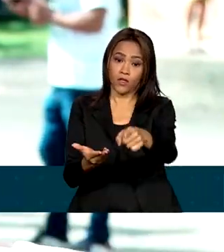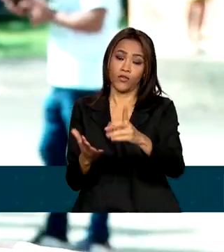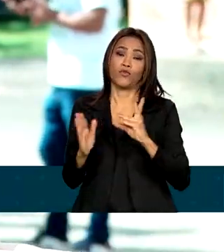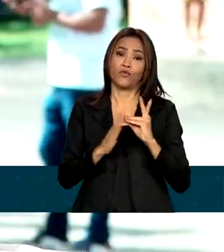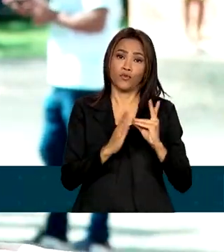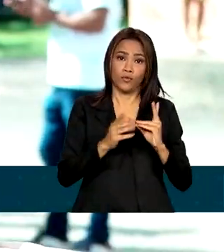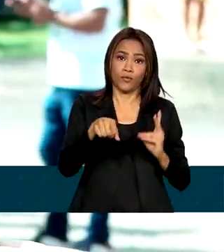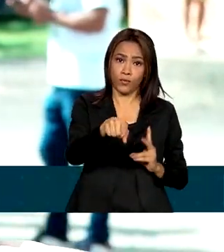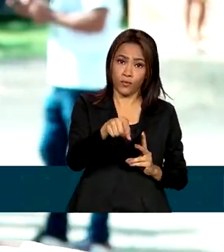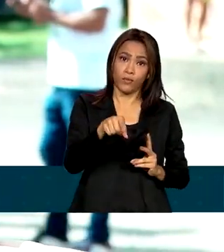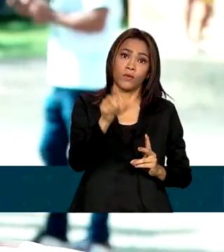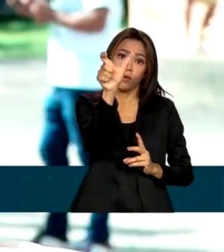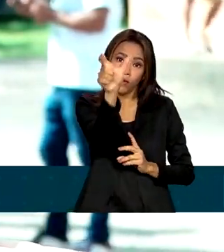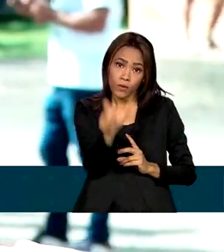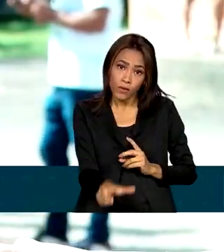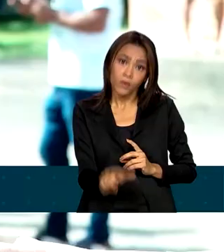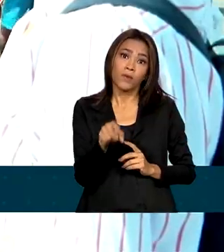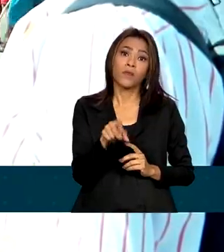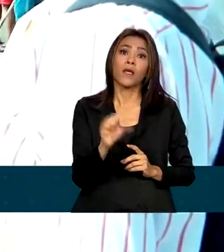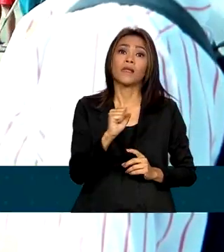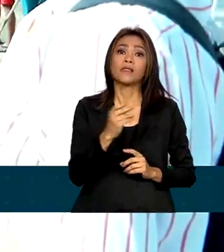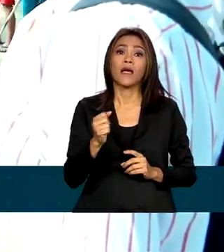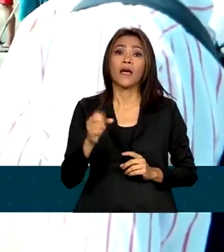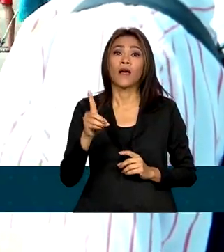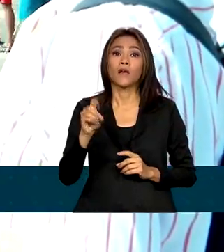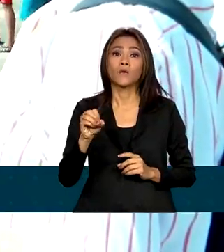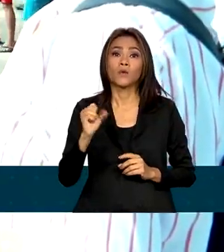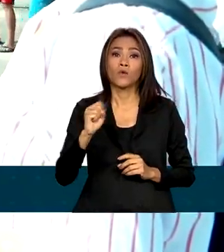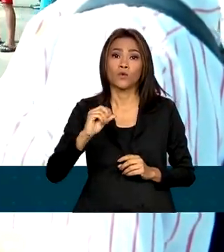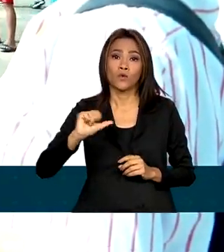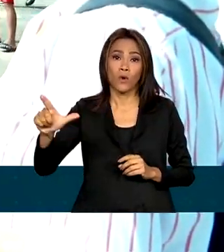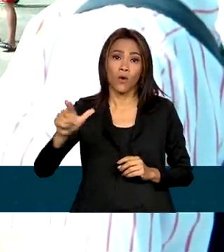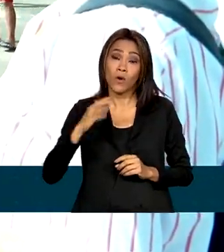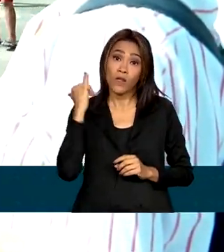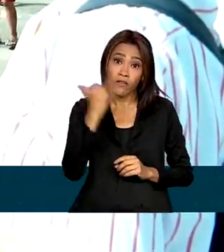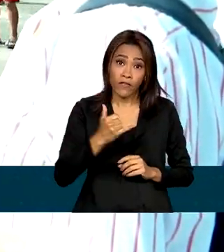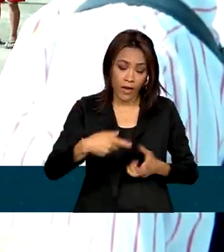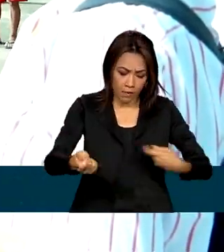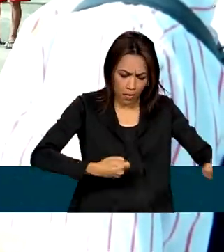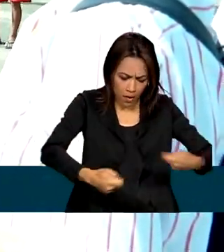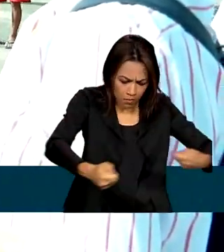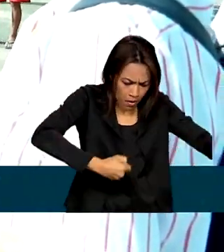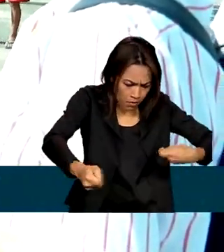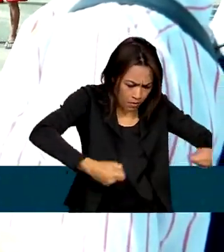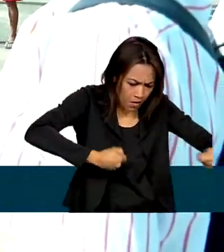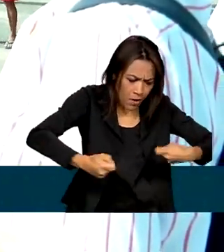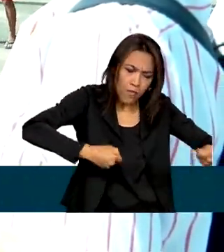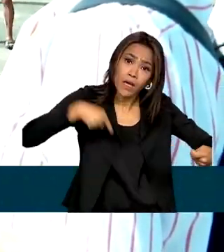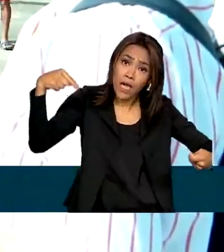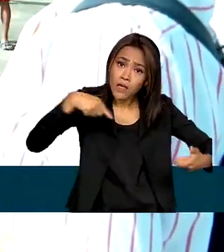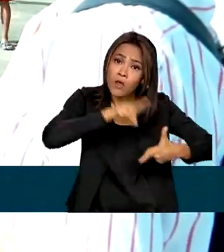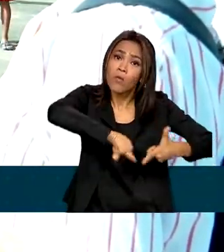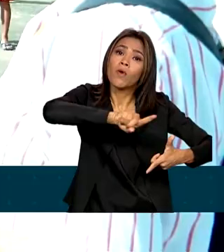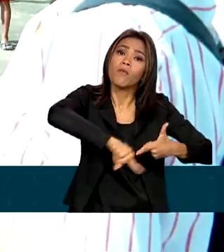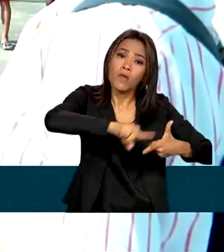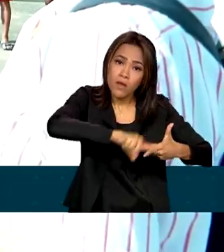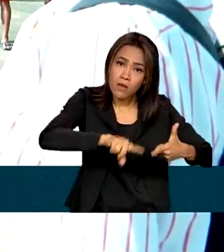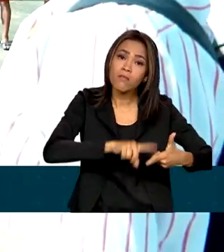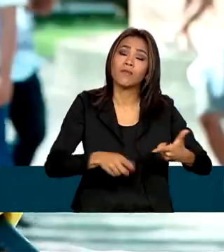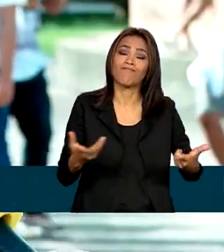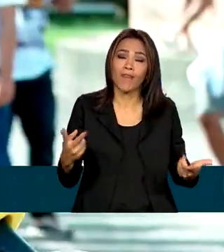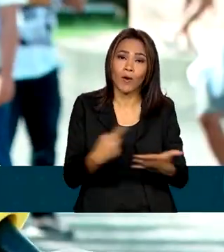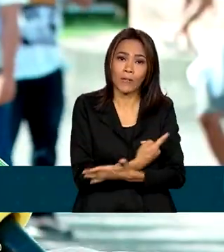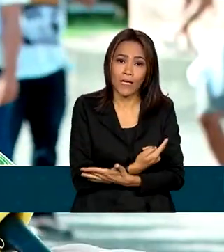etnia Makuxi, de Raposa Serra do Sol, identifica no garimpo ilegal a principal causa do problema enfrentado pelos